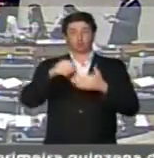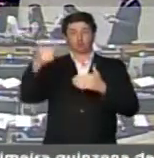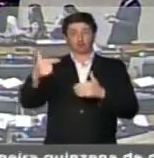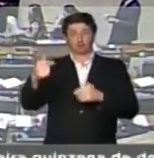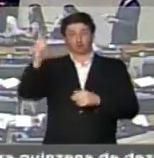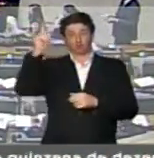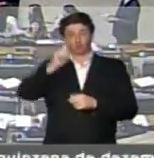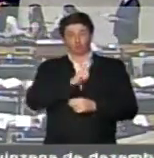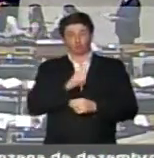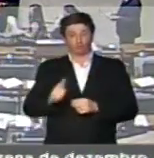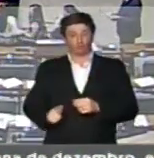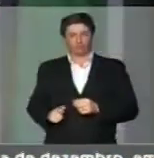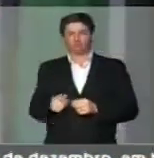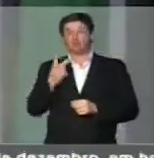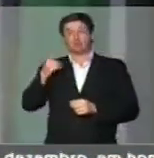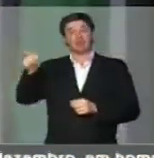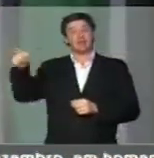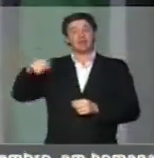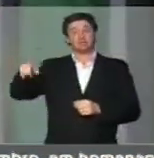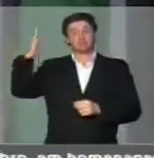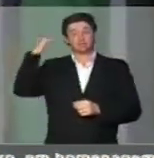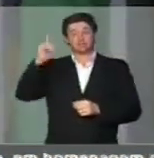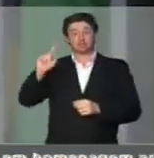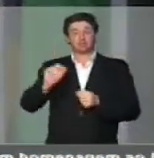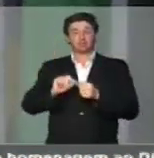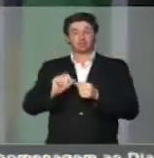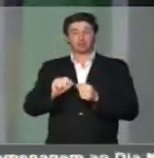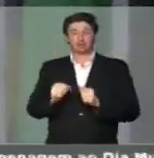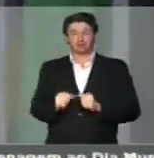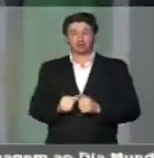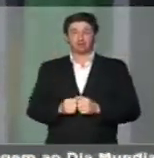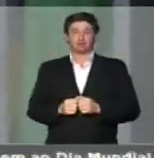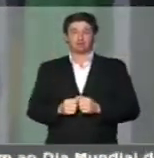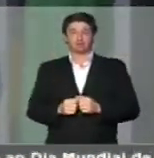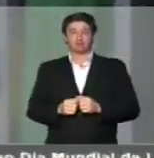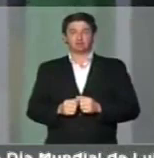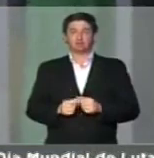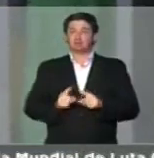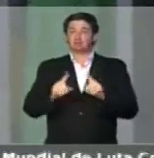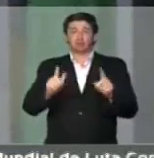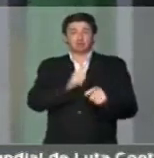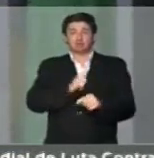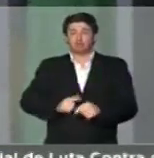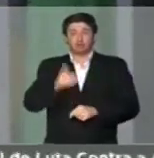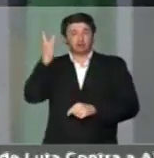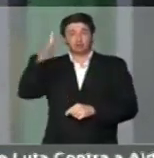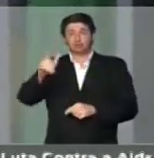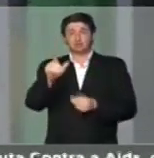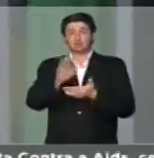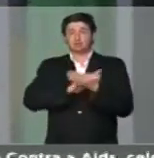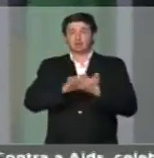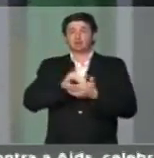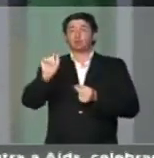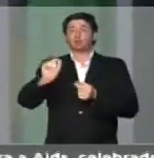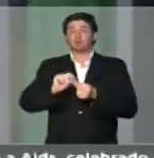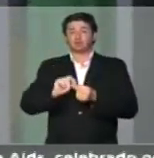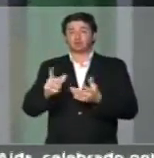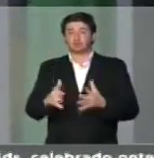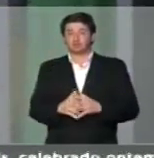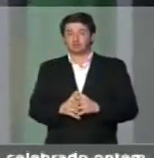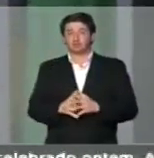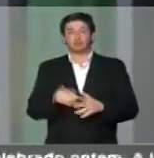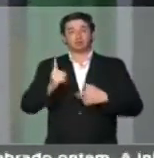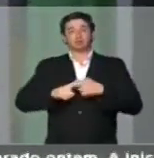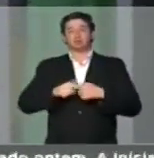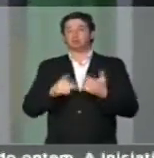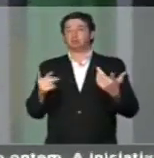governo. Eles não sabem o que fazem. Estava lhe procurando. Na verdade, é o governo que não sabe o que faz.